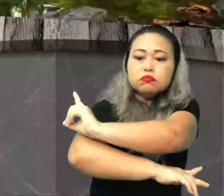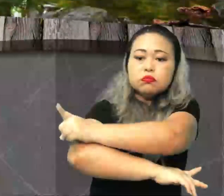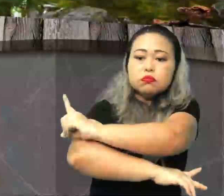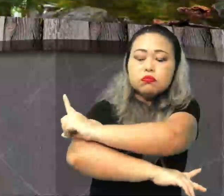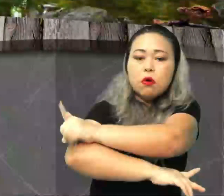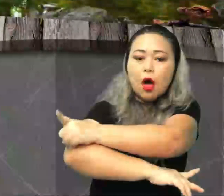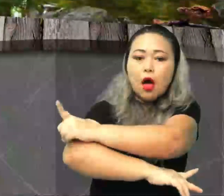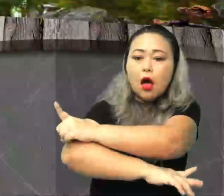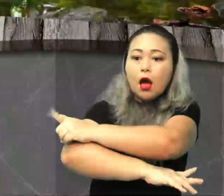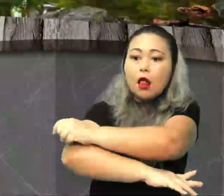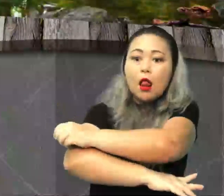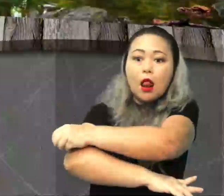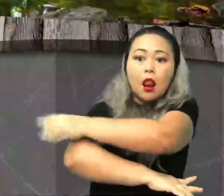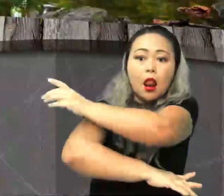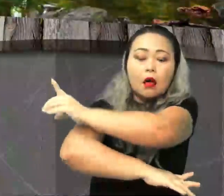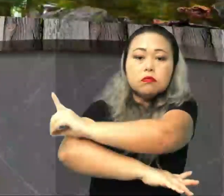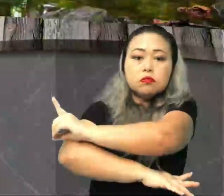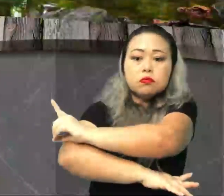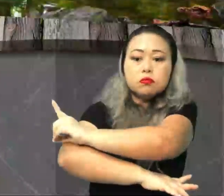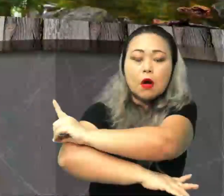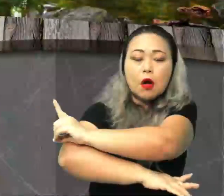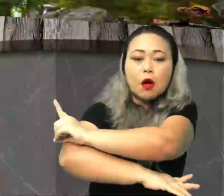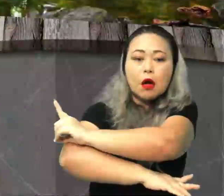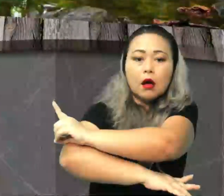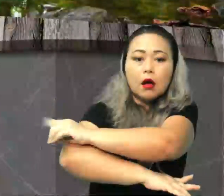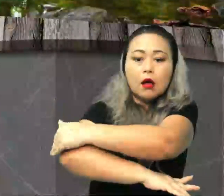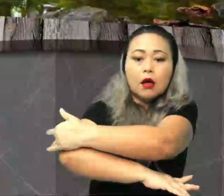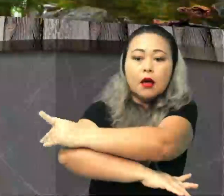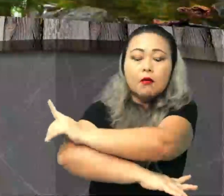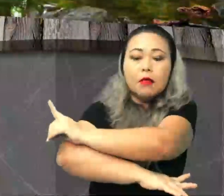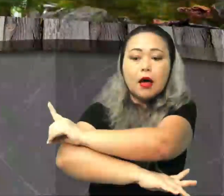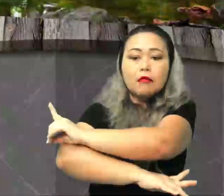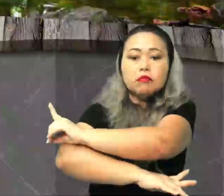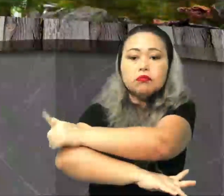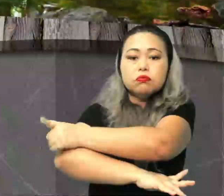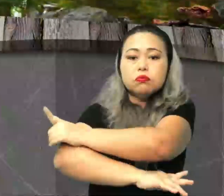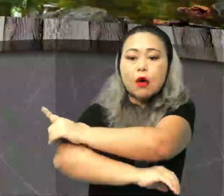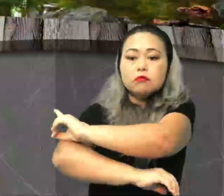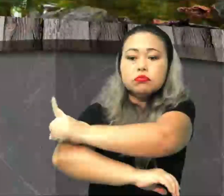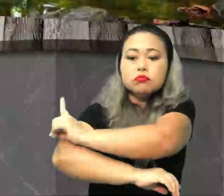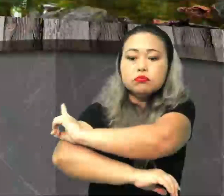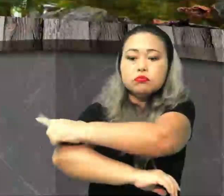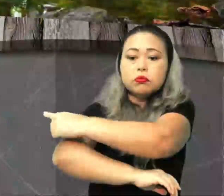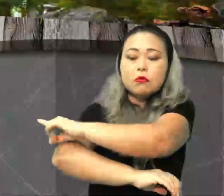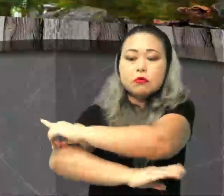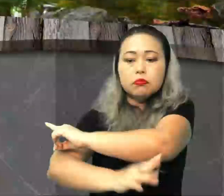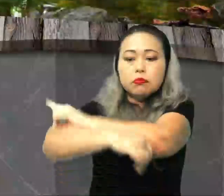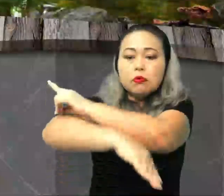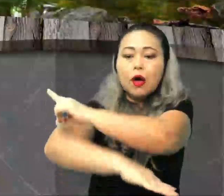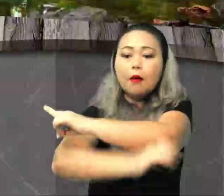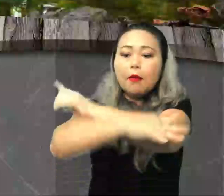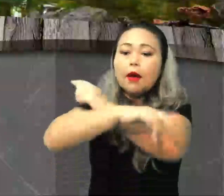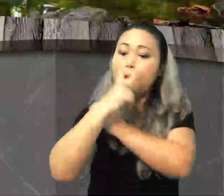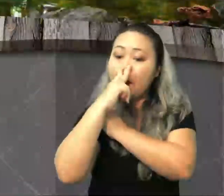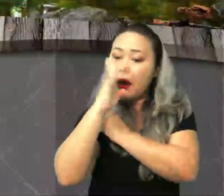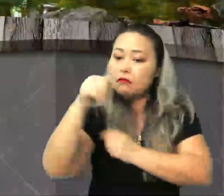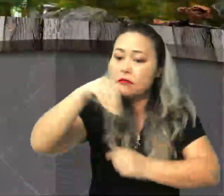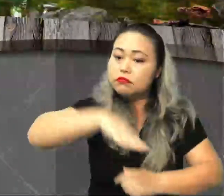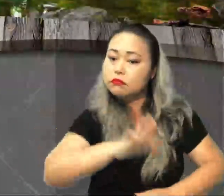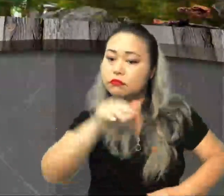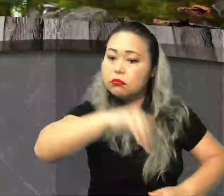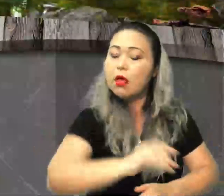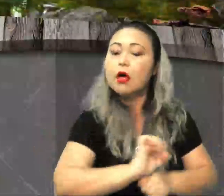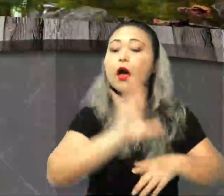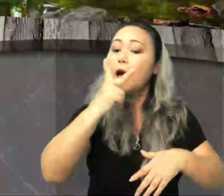cauda é tão grande e tem uma habilidade que elas vão fazendo quase chicoteando e parece que elas vão saltando,